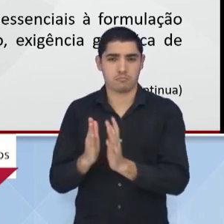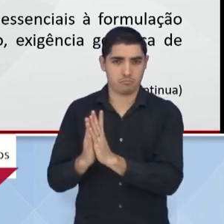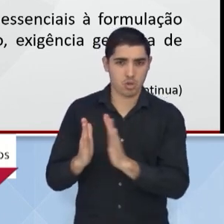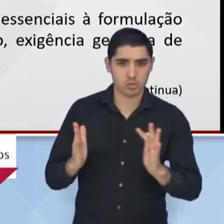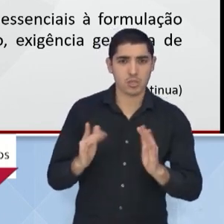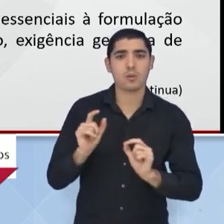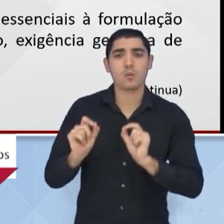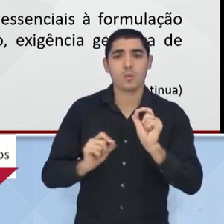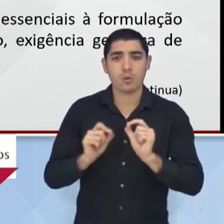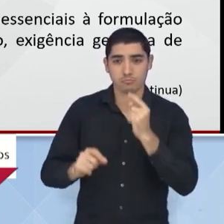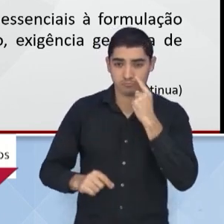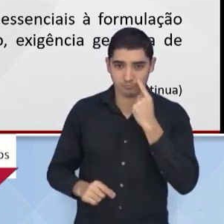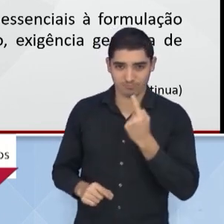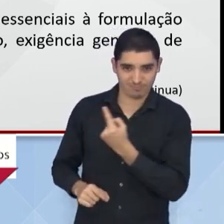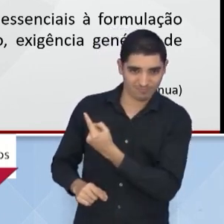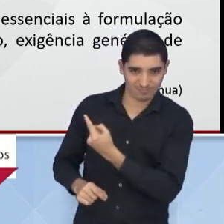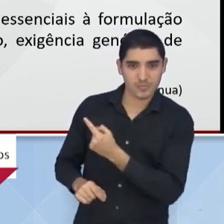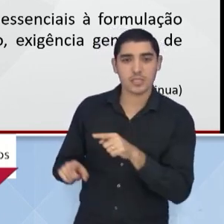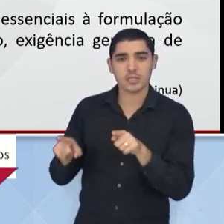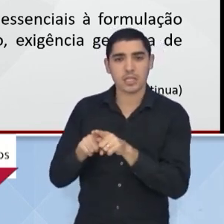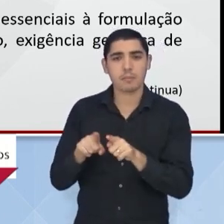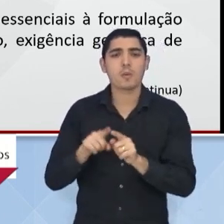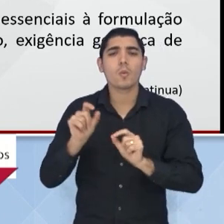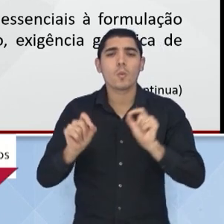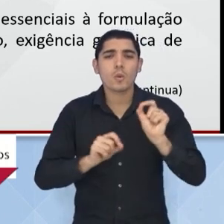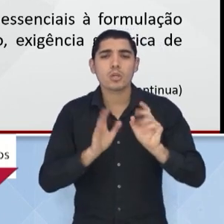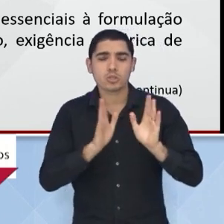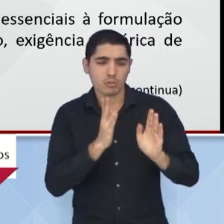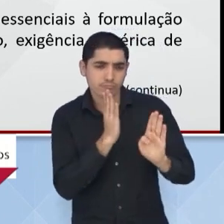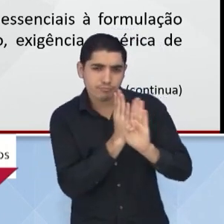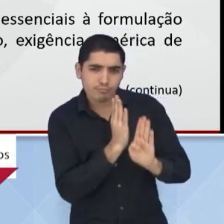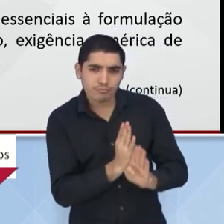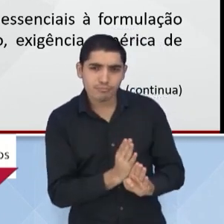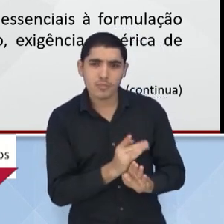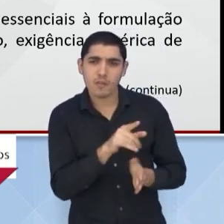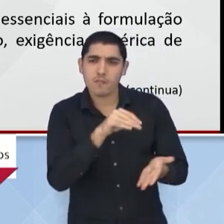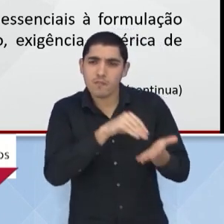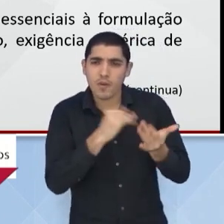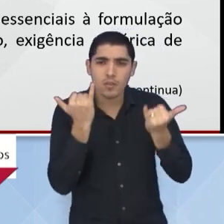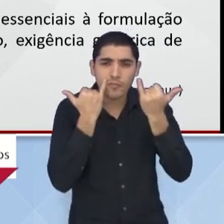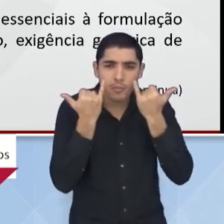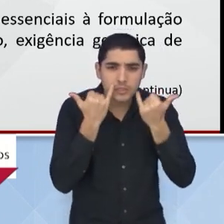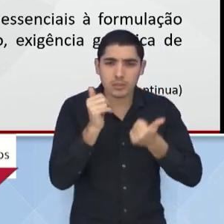pregoeiro e exigência genérica de qualificação técnica e outros Esses foram os pontos